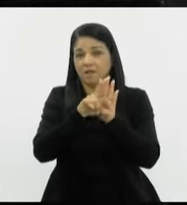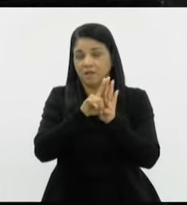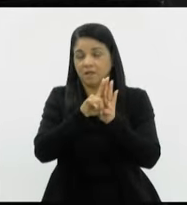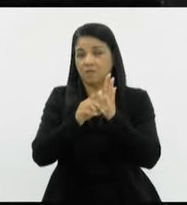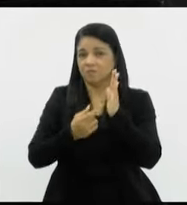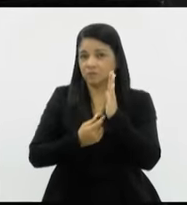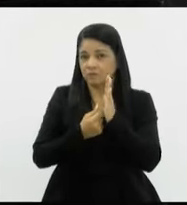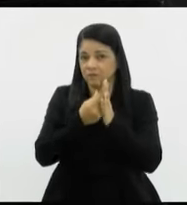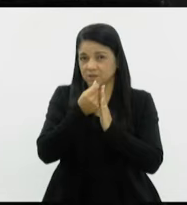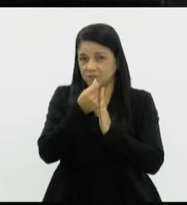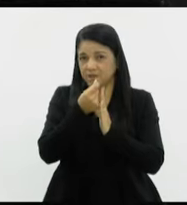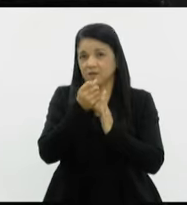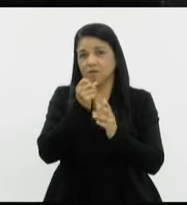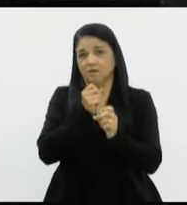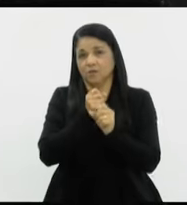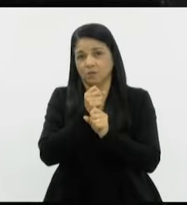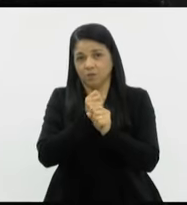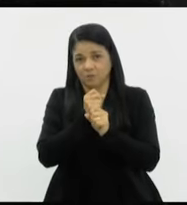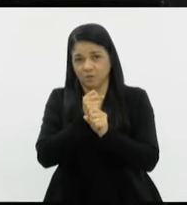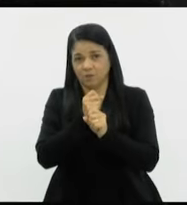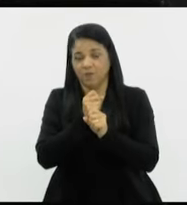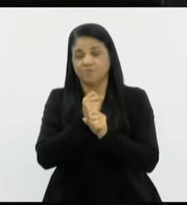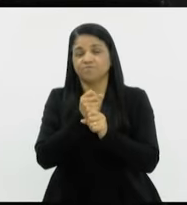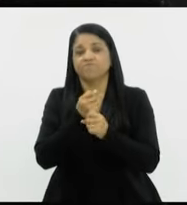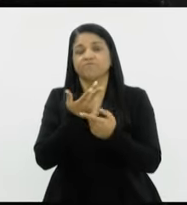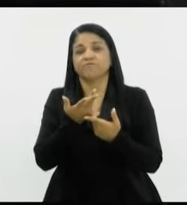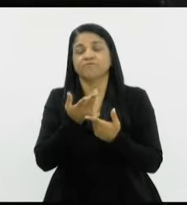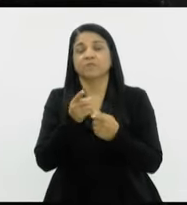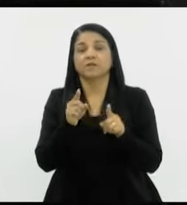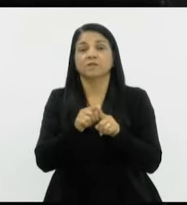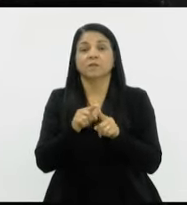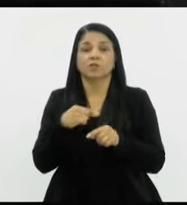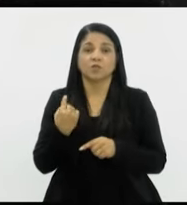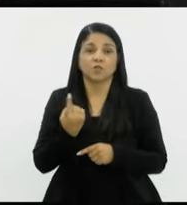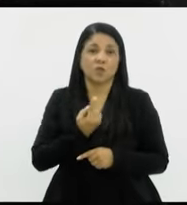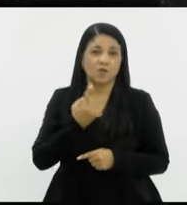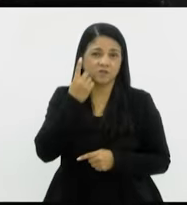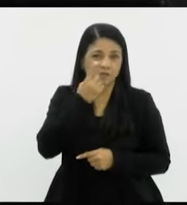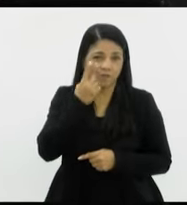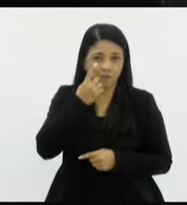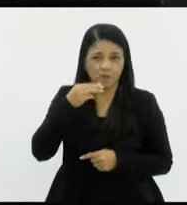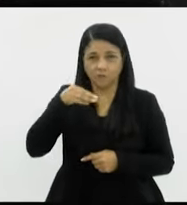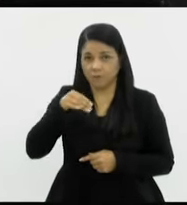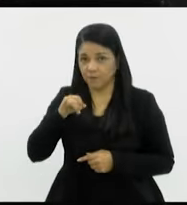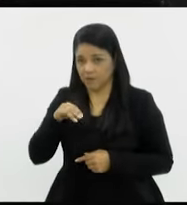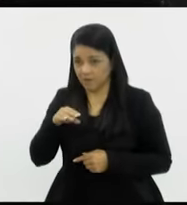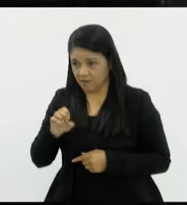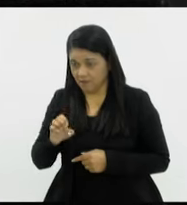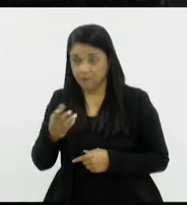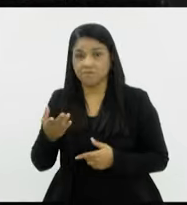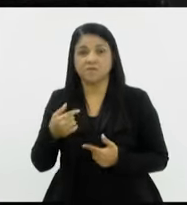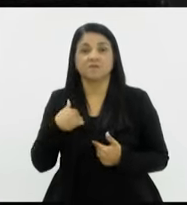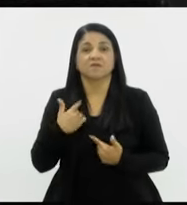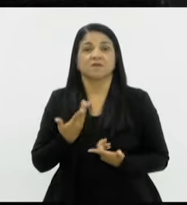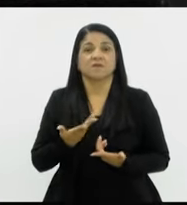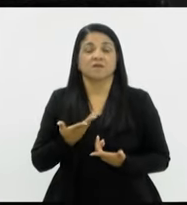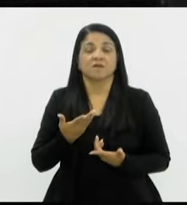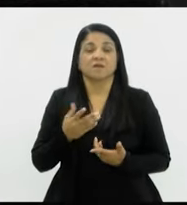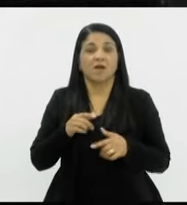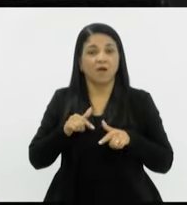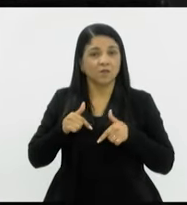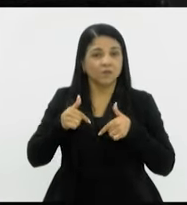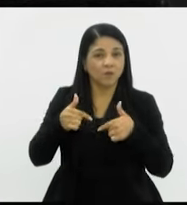ou melhor dizendo, a sua revisão. E para nós, deputado Carlos Mink, que costumeiramente atuamos